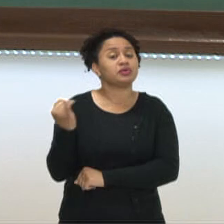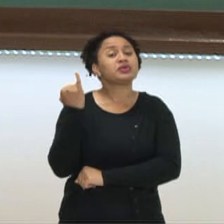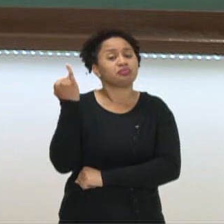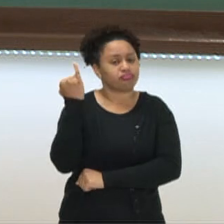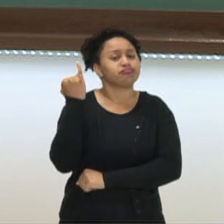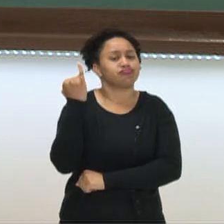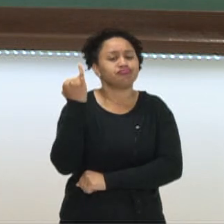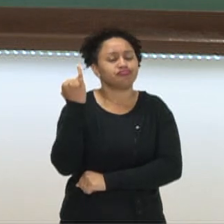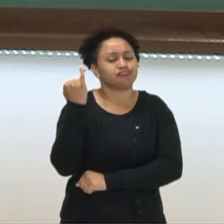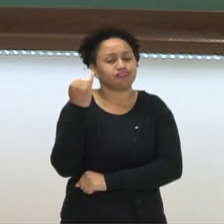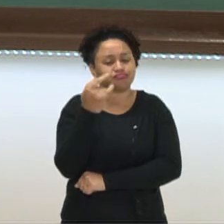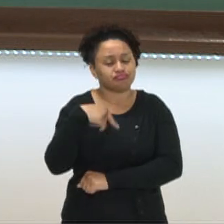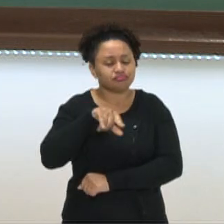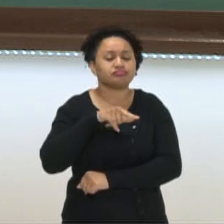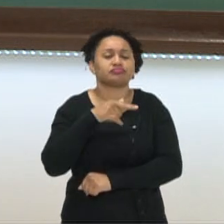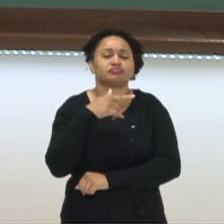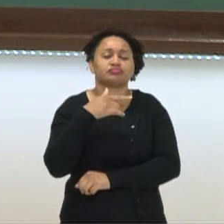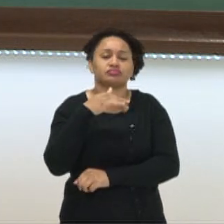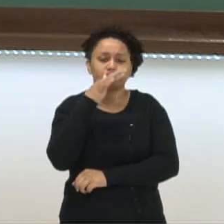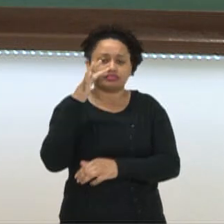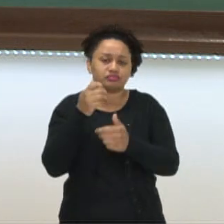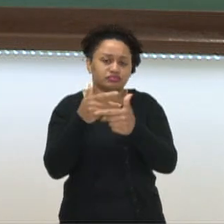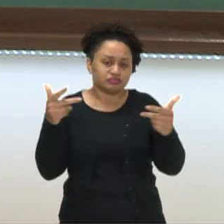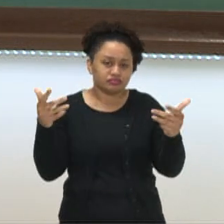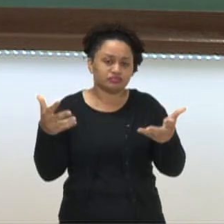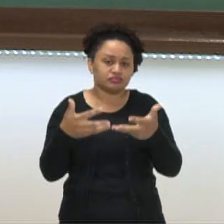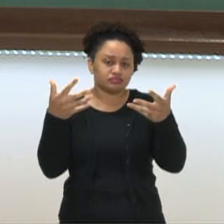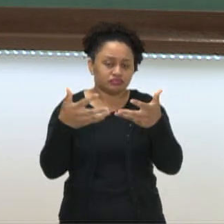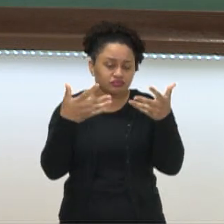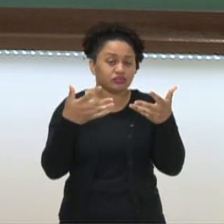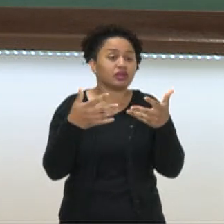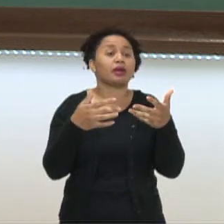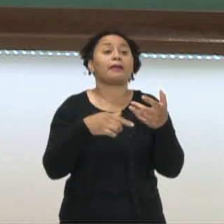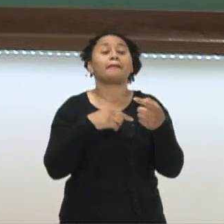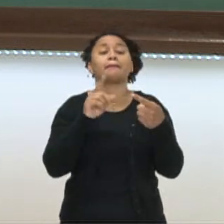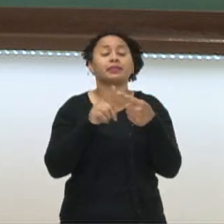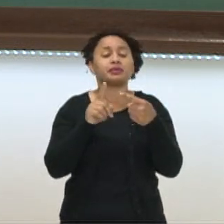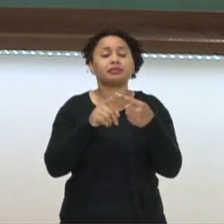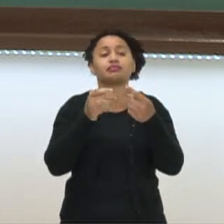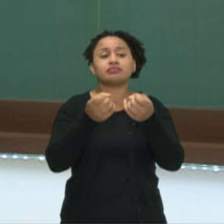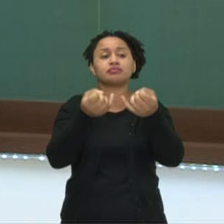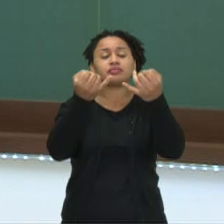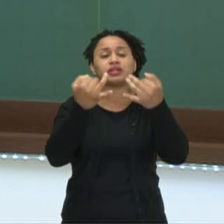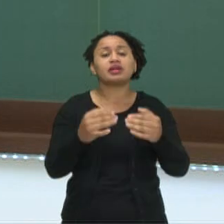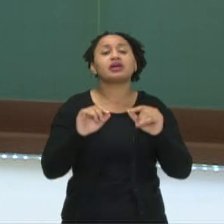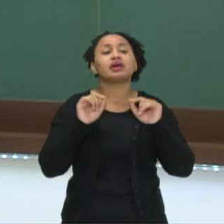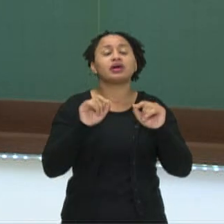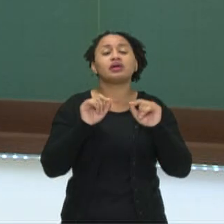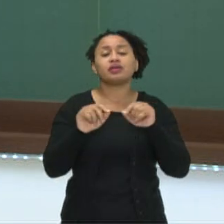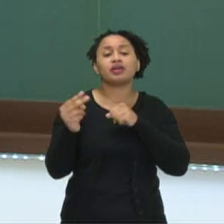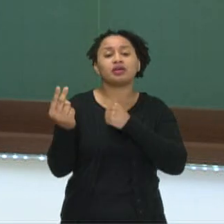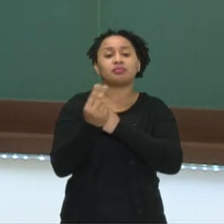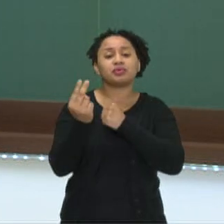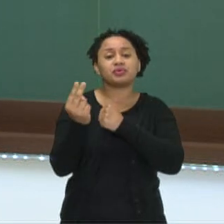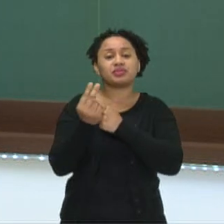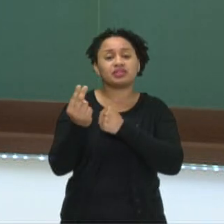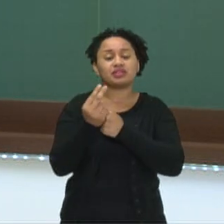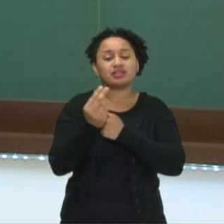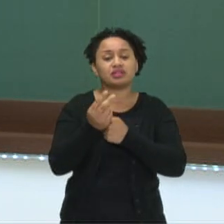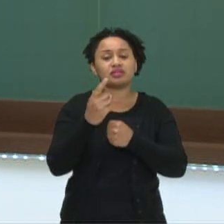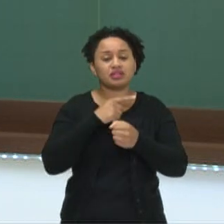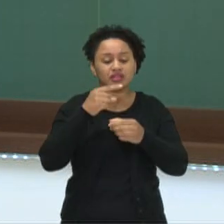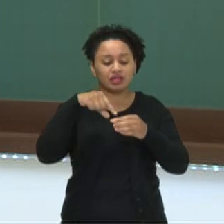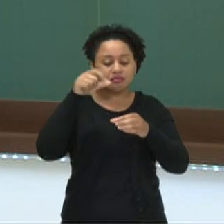também ali no reino vegetal. O primeiro deles que eu quero falar para você é a proteção que ele dá